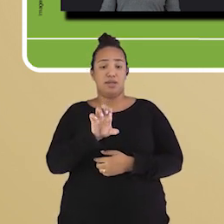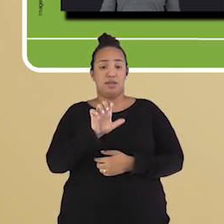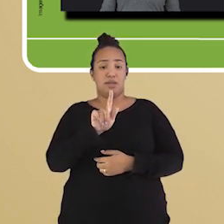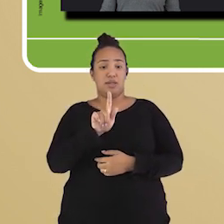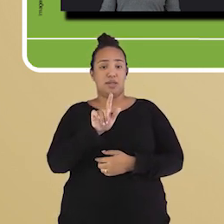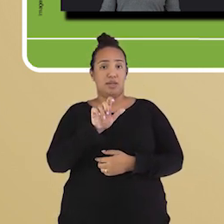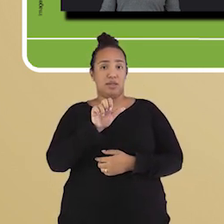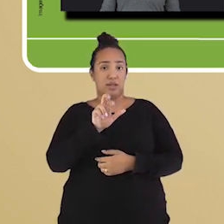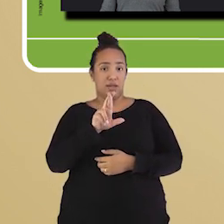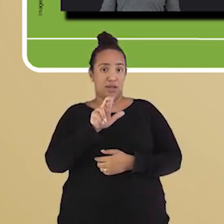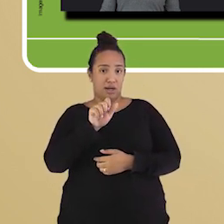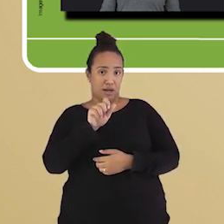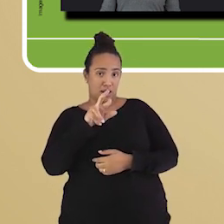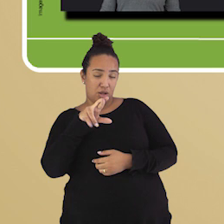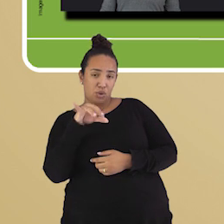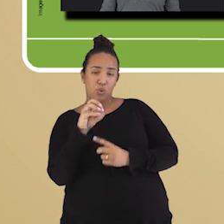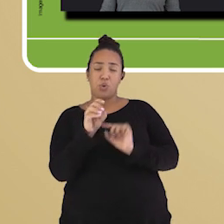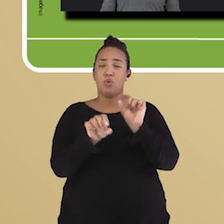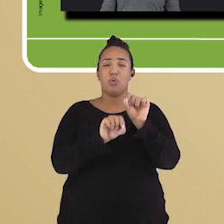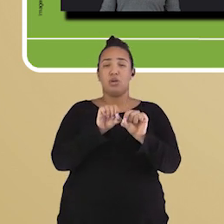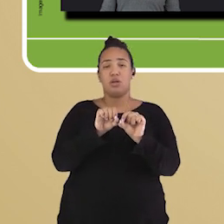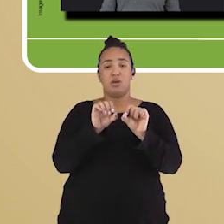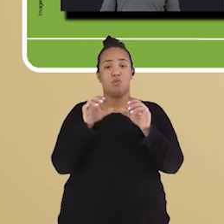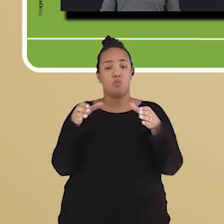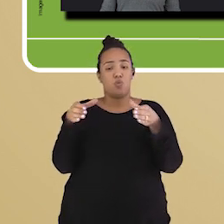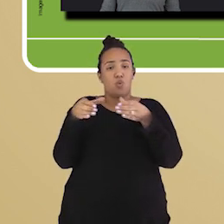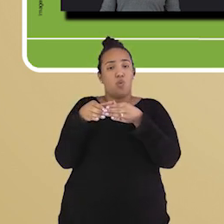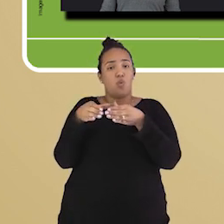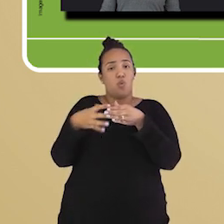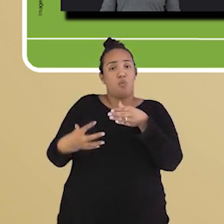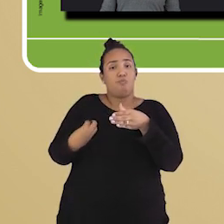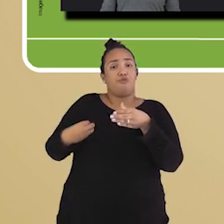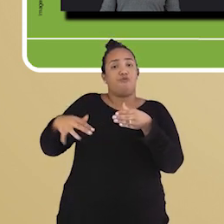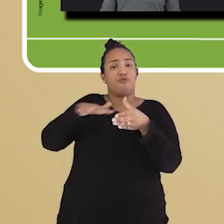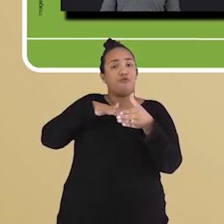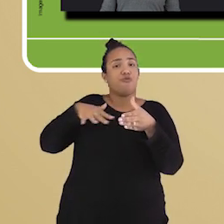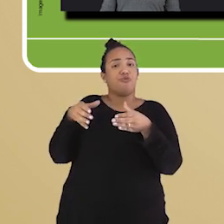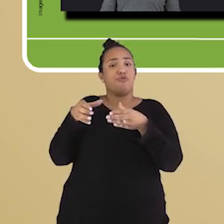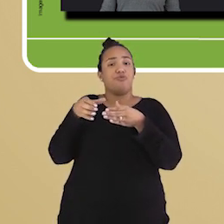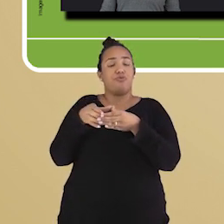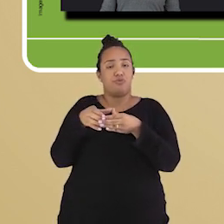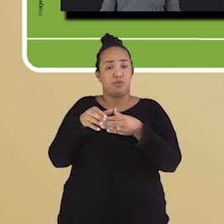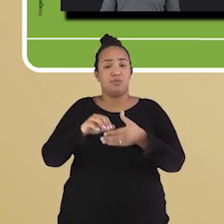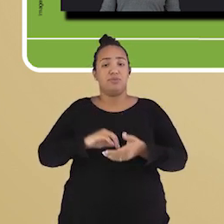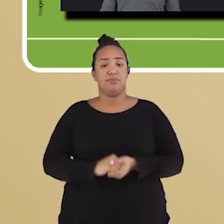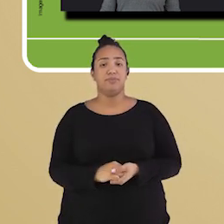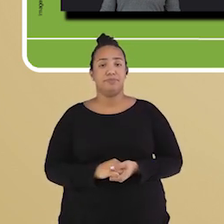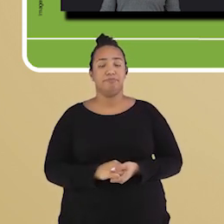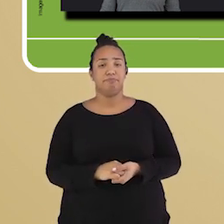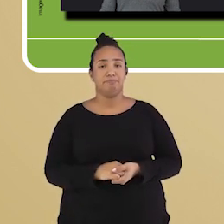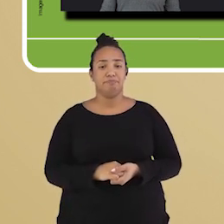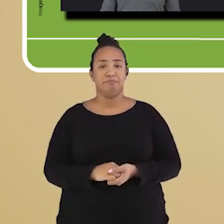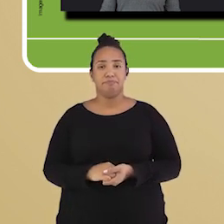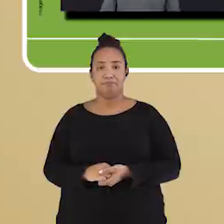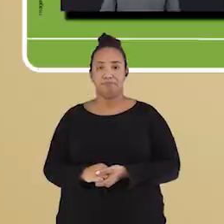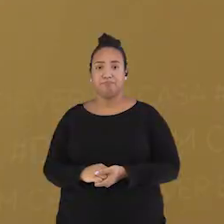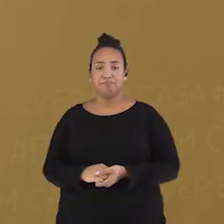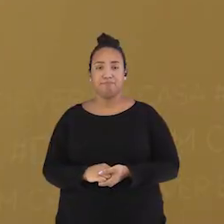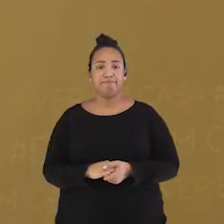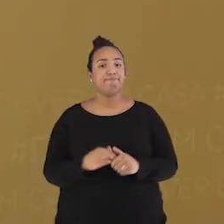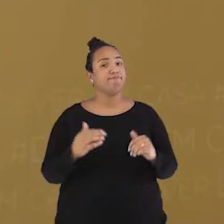grupo, favoreceu também a evolução da espécie, possibilitando que os indivíduos mais fracos